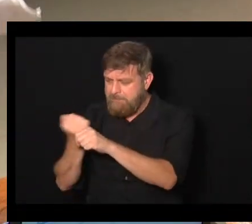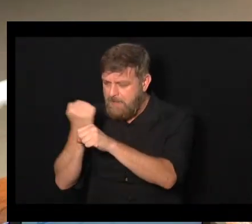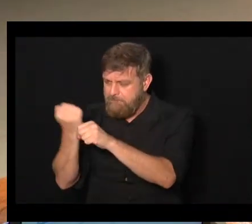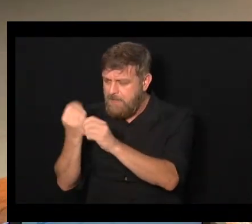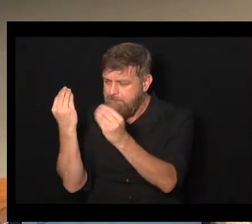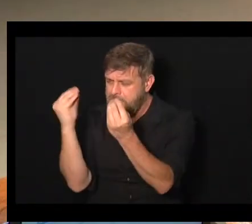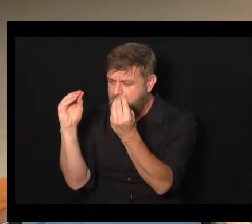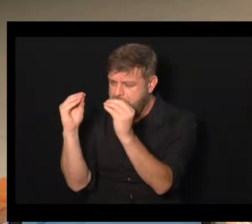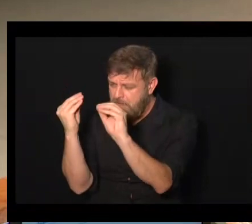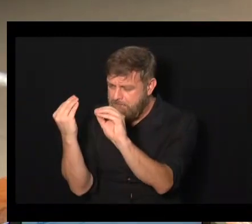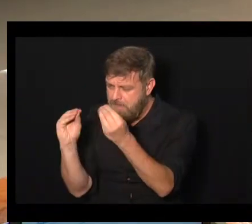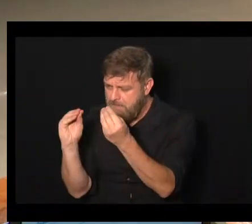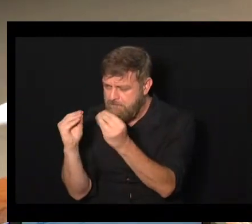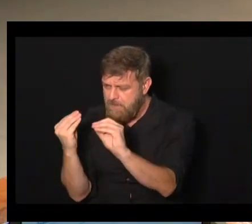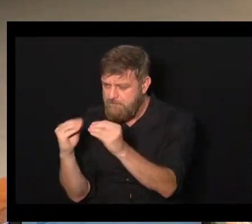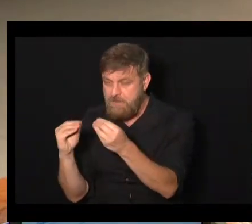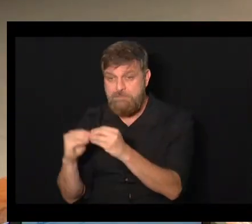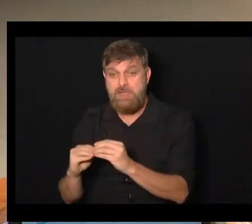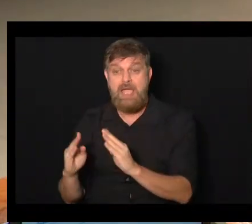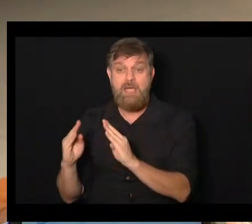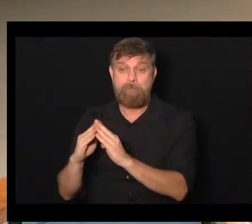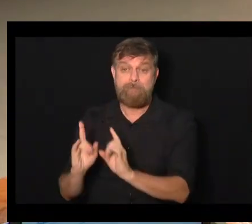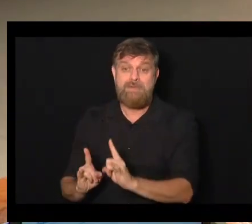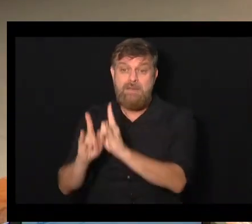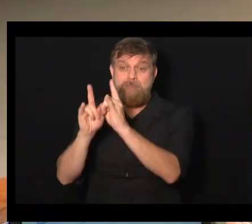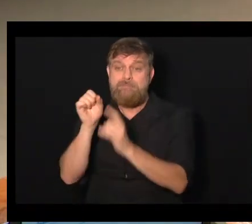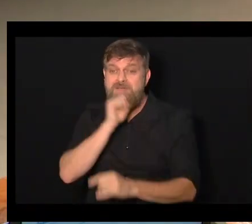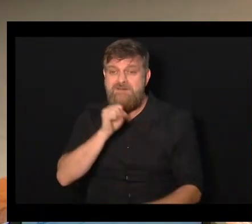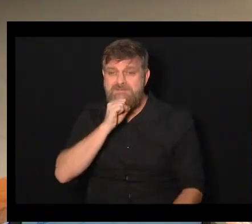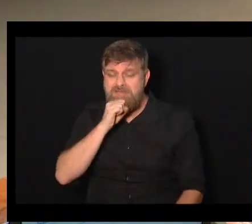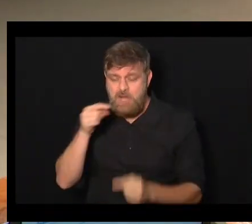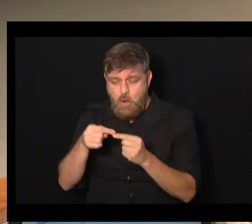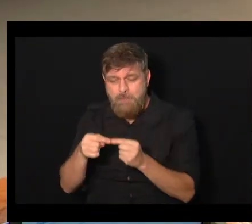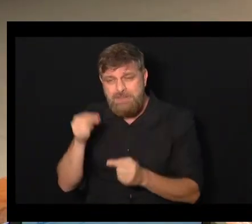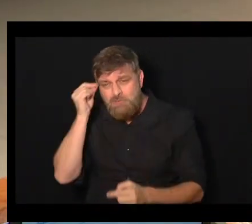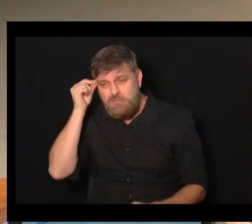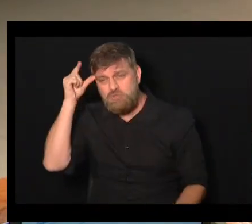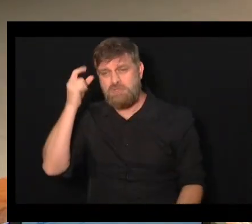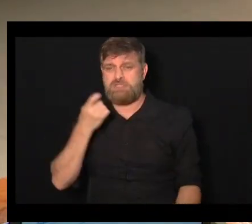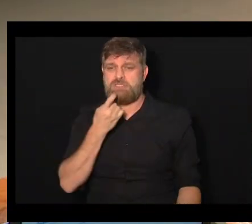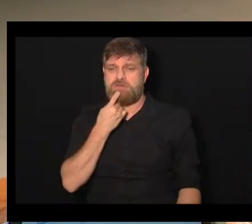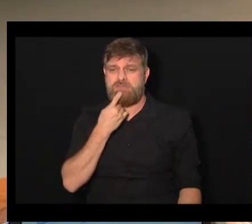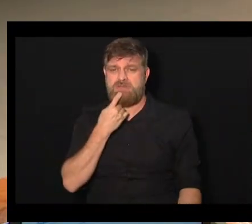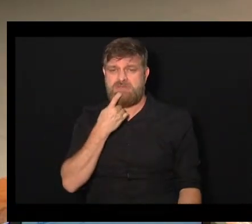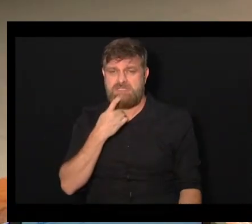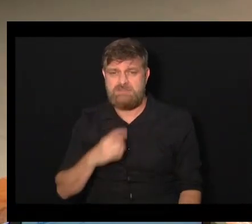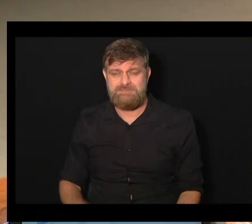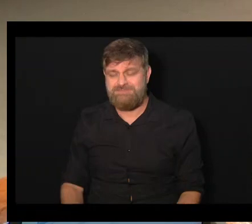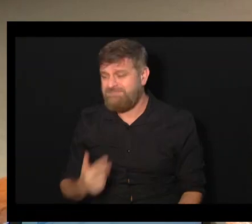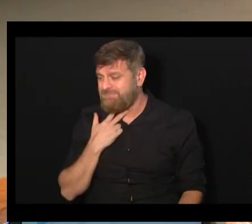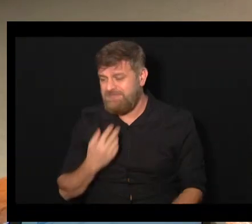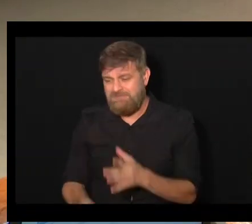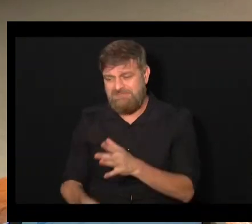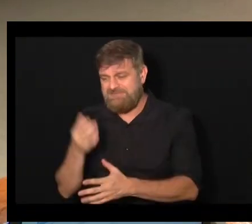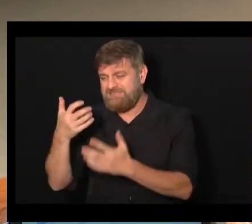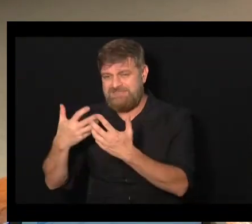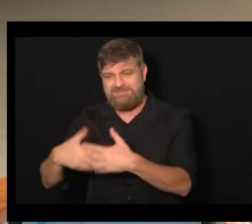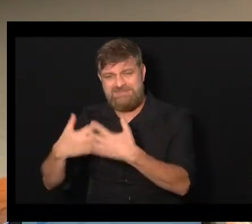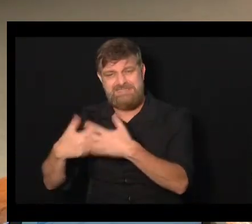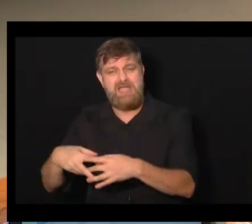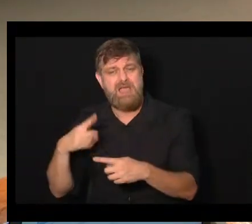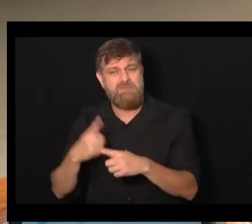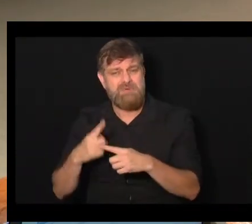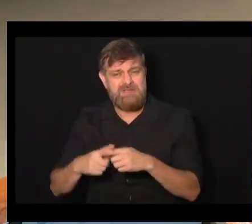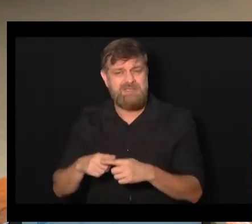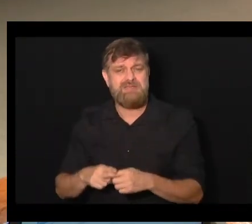restauração, manutenção de um bem tombado, não estava conseguindo ser implementado. Uma das razões